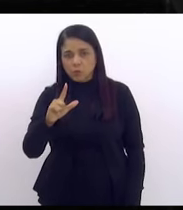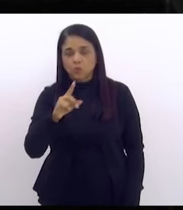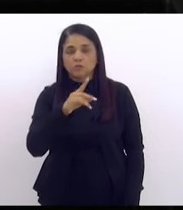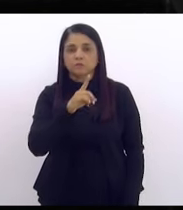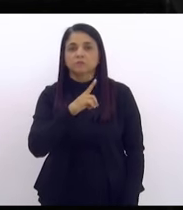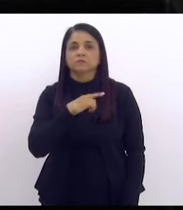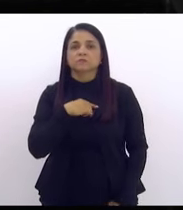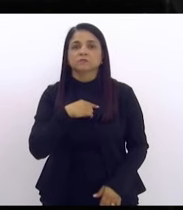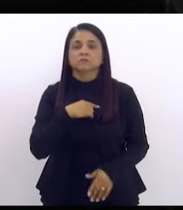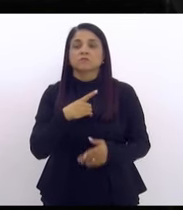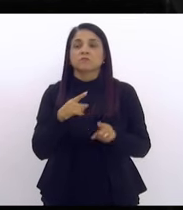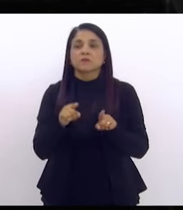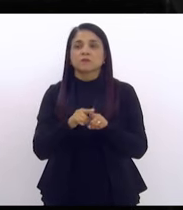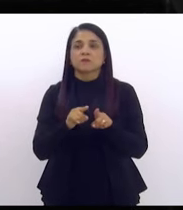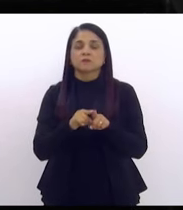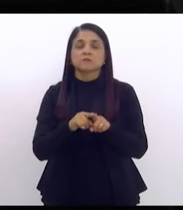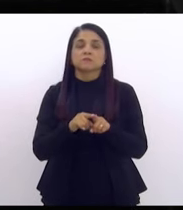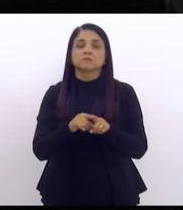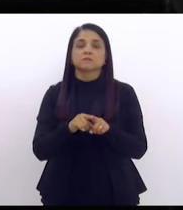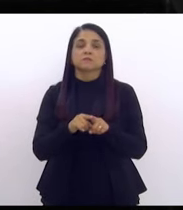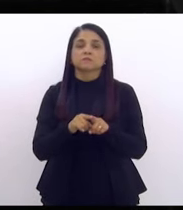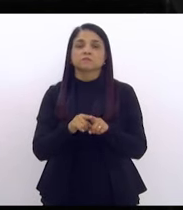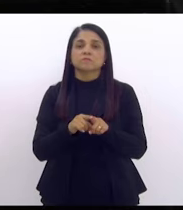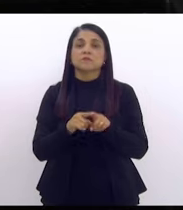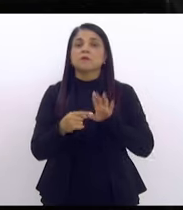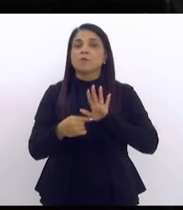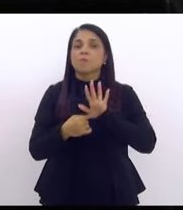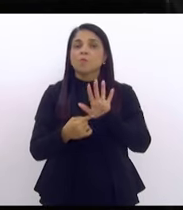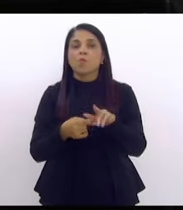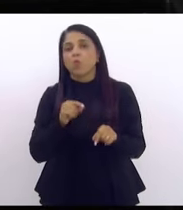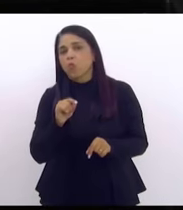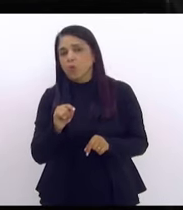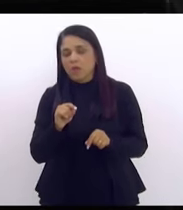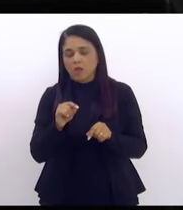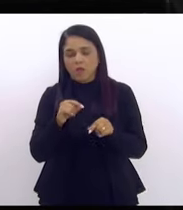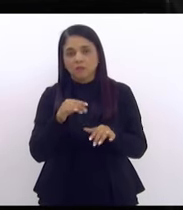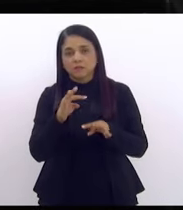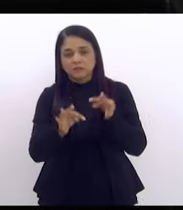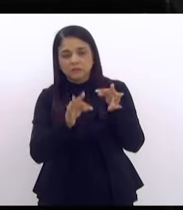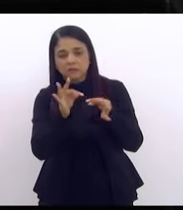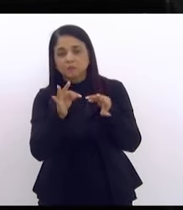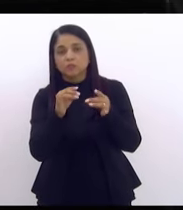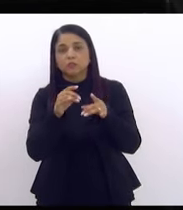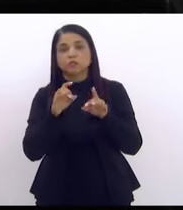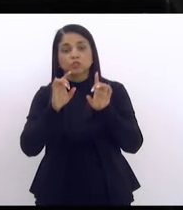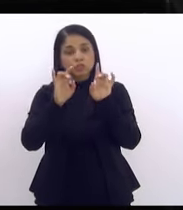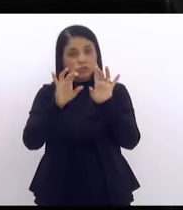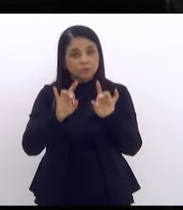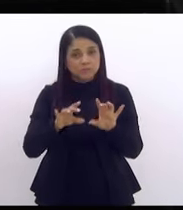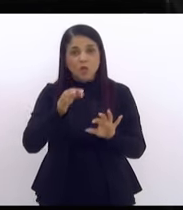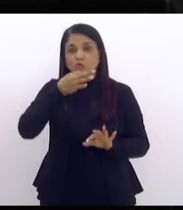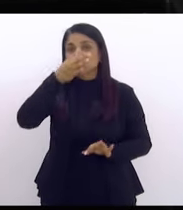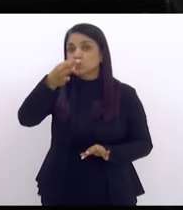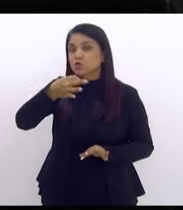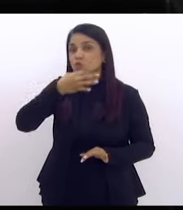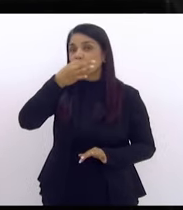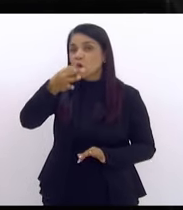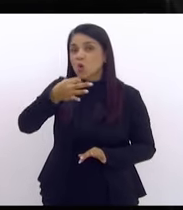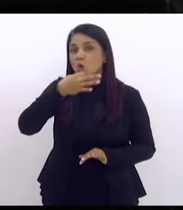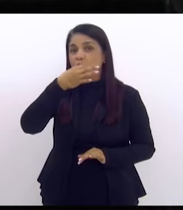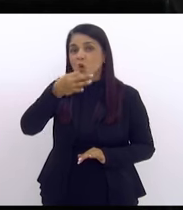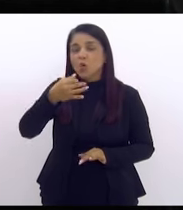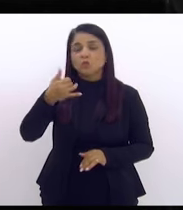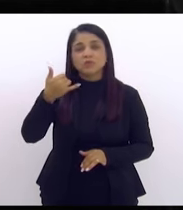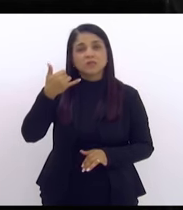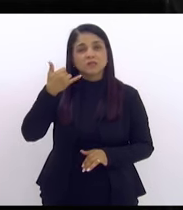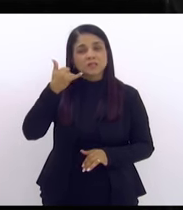chamado Cell Broadcast, que fala, que trata, em especial, de um alarme sonoro nas